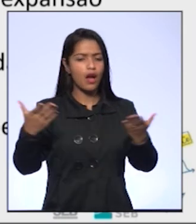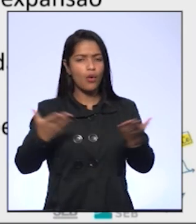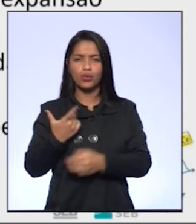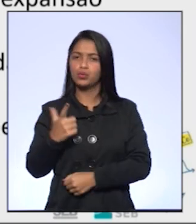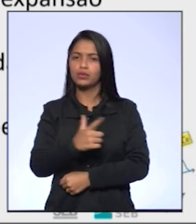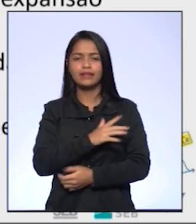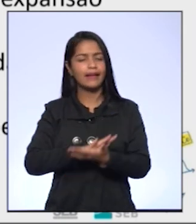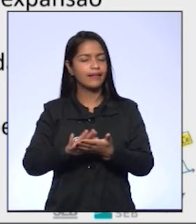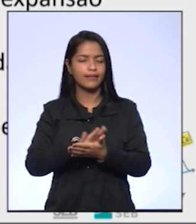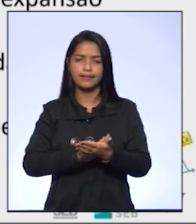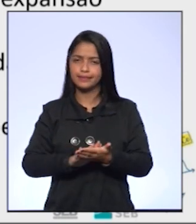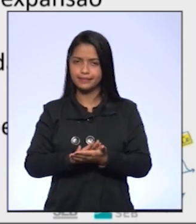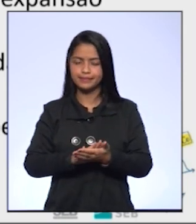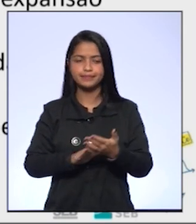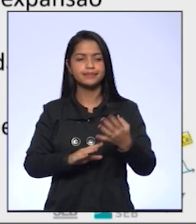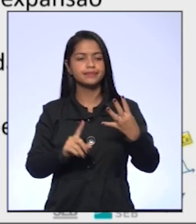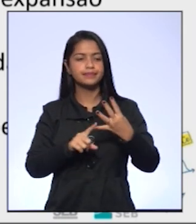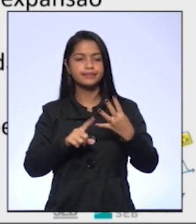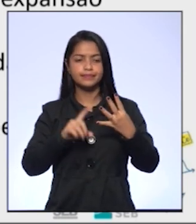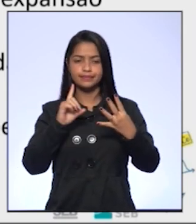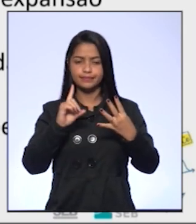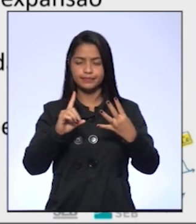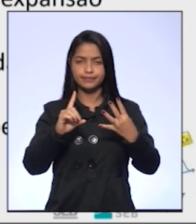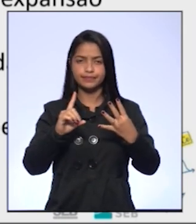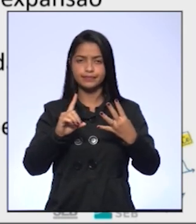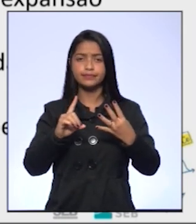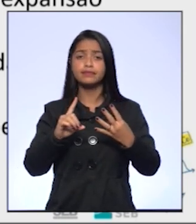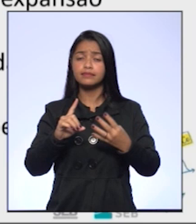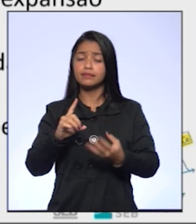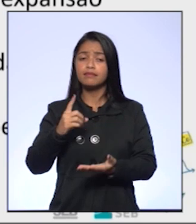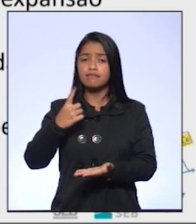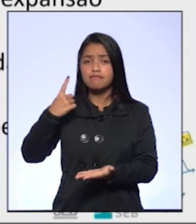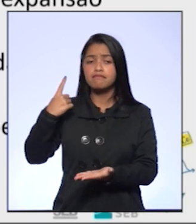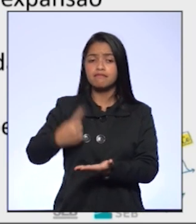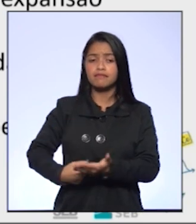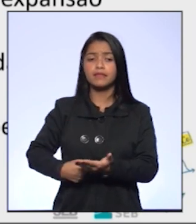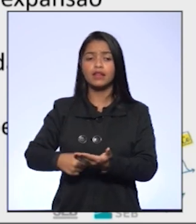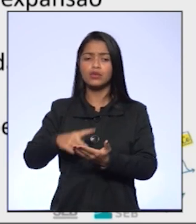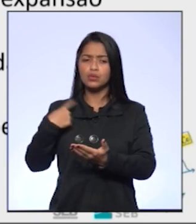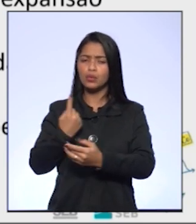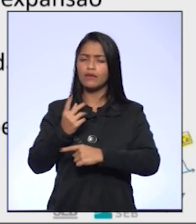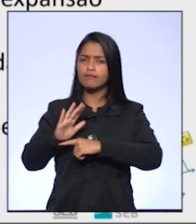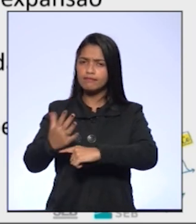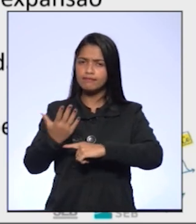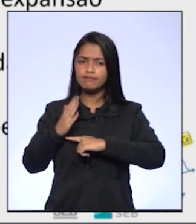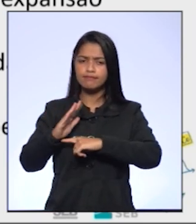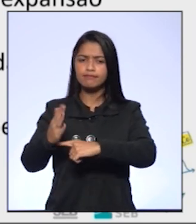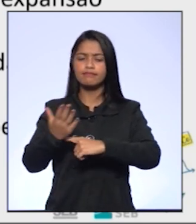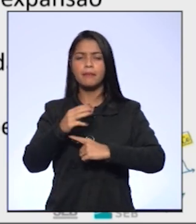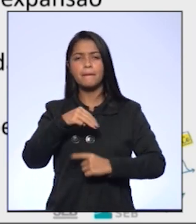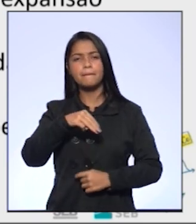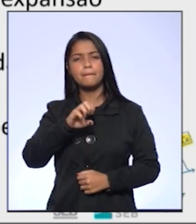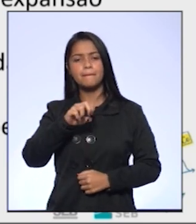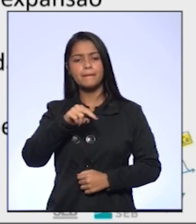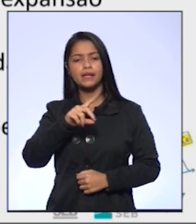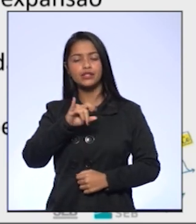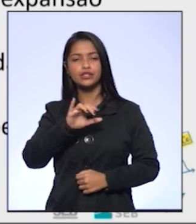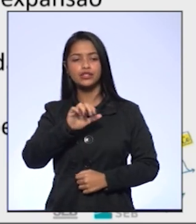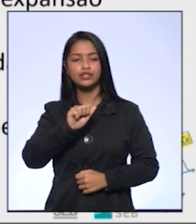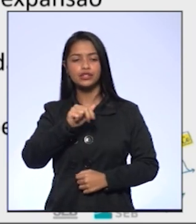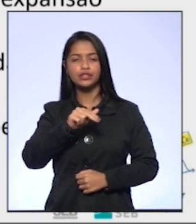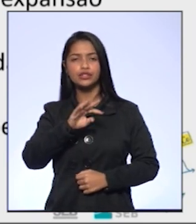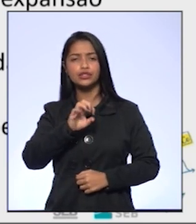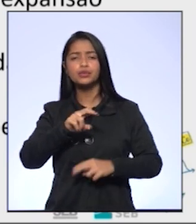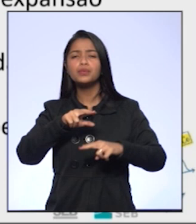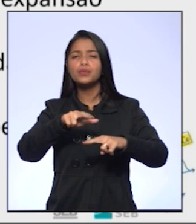aqui. D. Afirmação da fraternidade mendicante, estimulado pela reforma espiritual.